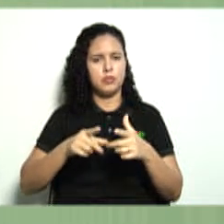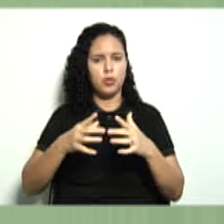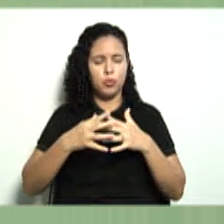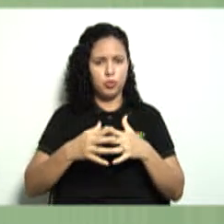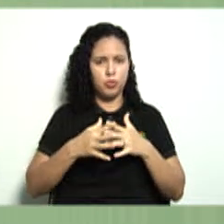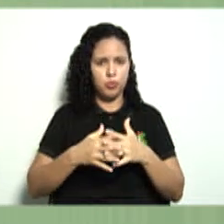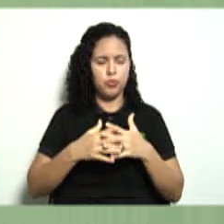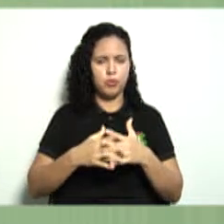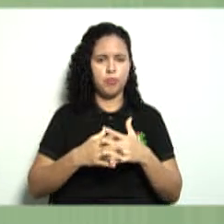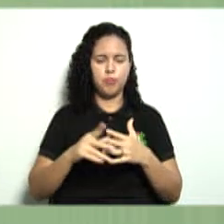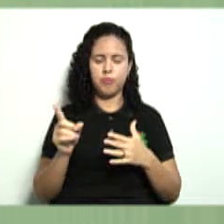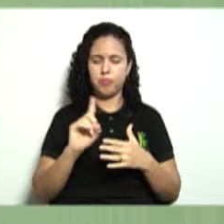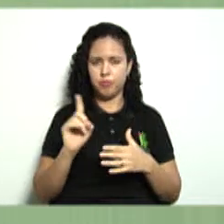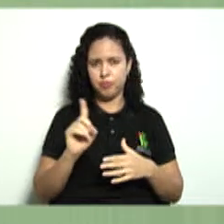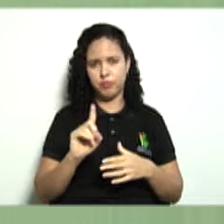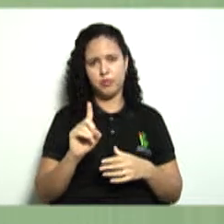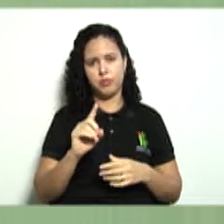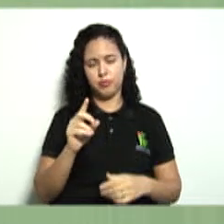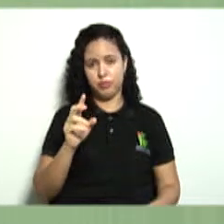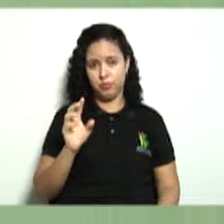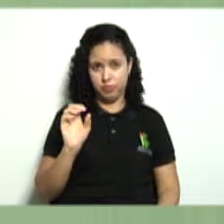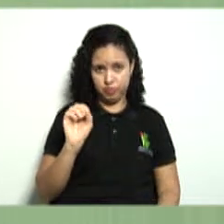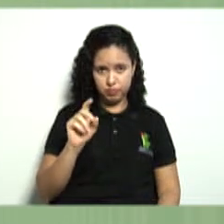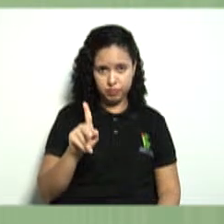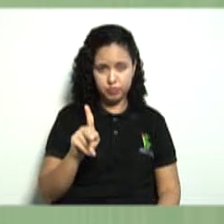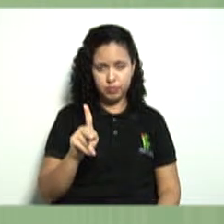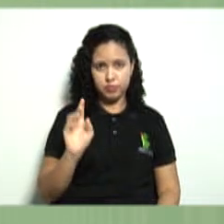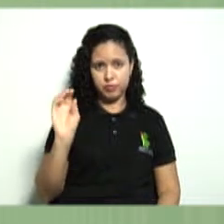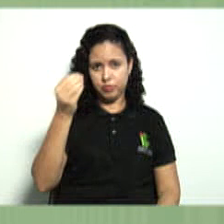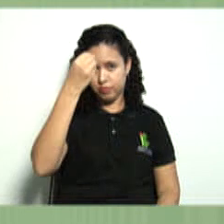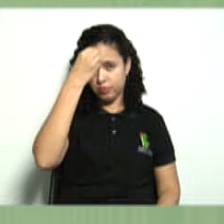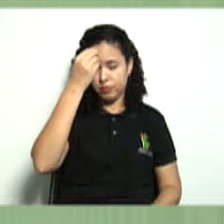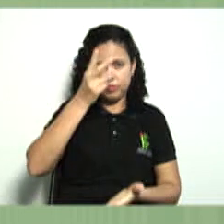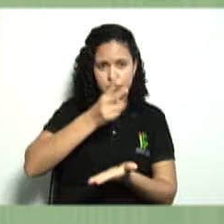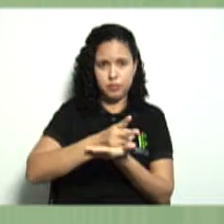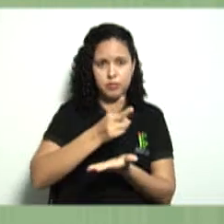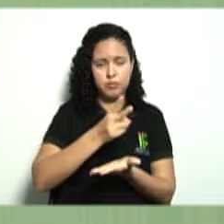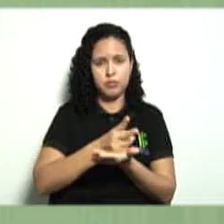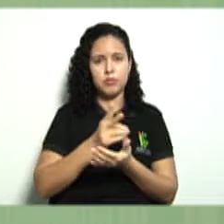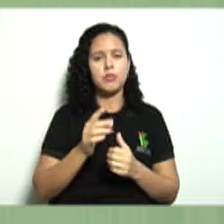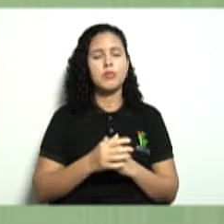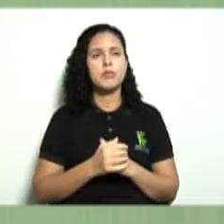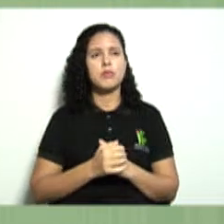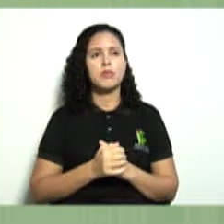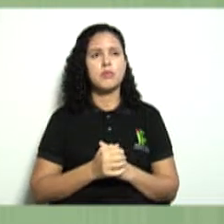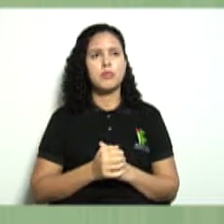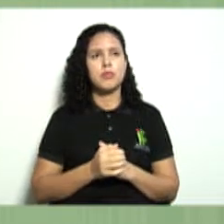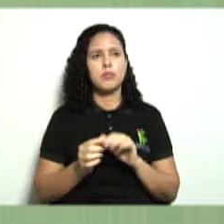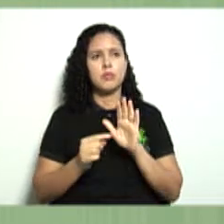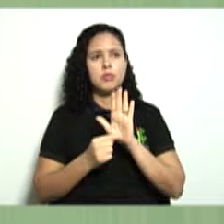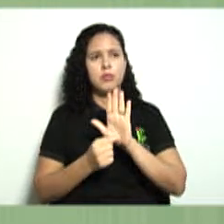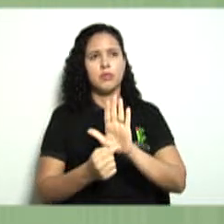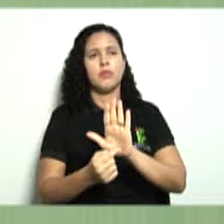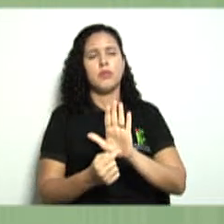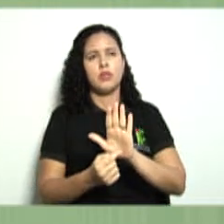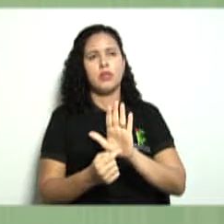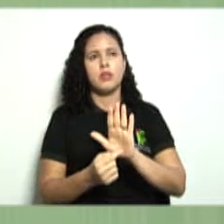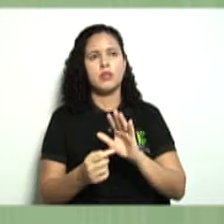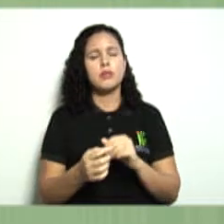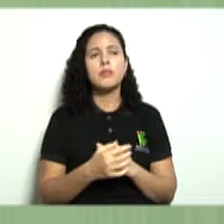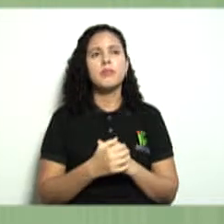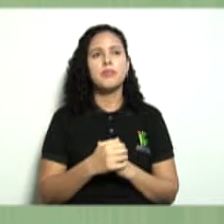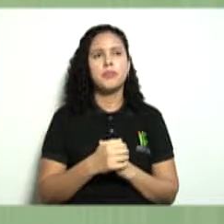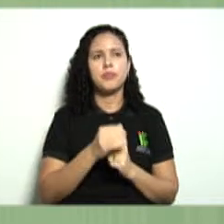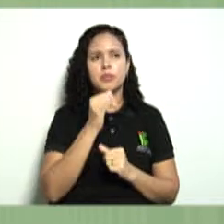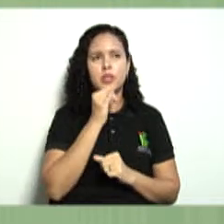para fazer a divisão, ok? Continuando aqui, a gente mostrou alguns exemplos. Por exemplo, ó, aqui,